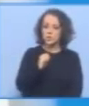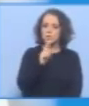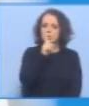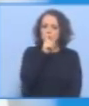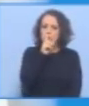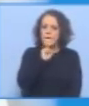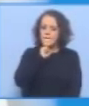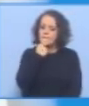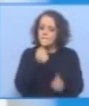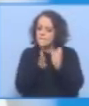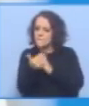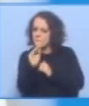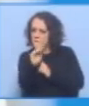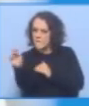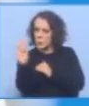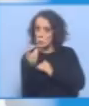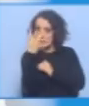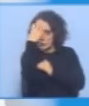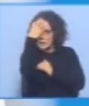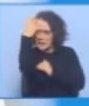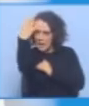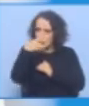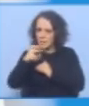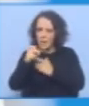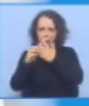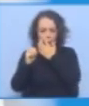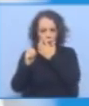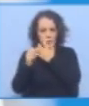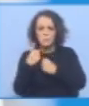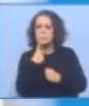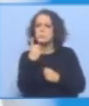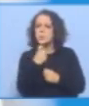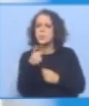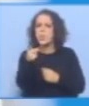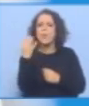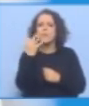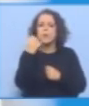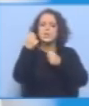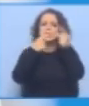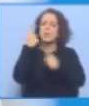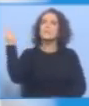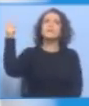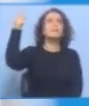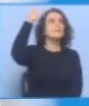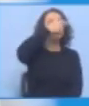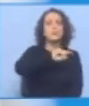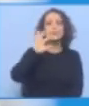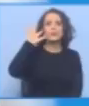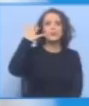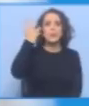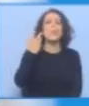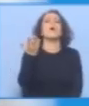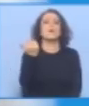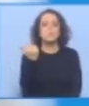magos e pediu-lhes informações precisas sobre o tempo em que lhes tinha aparecido a estrela. Depois